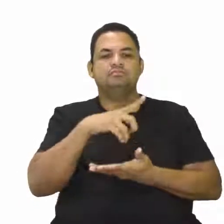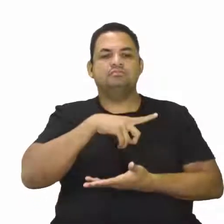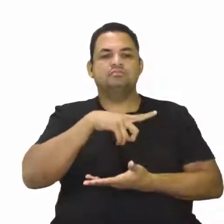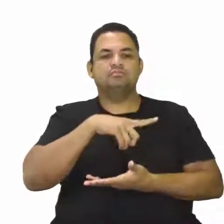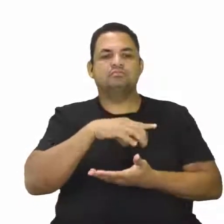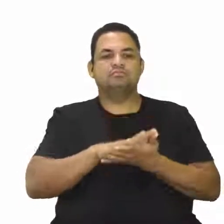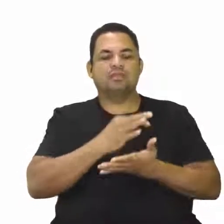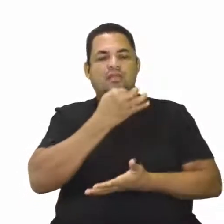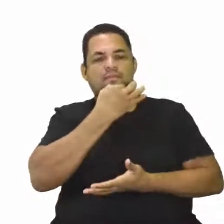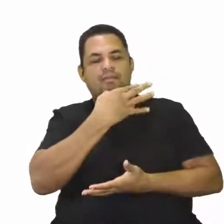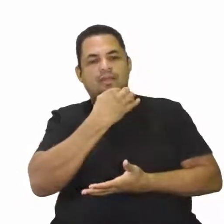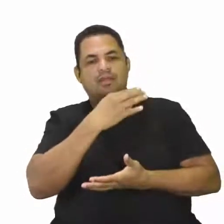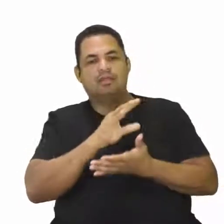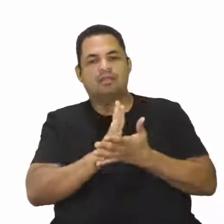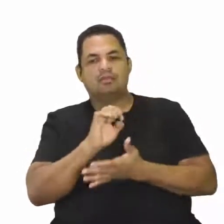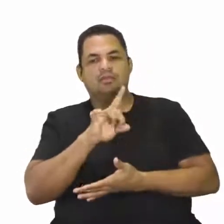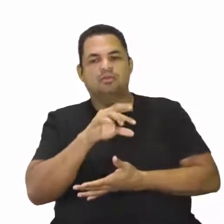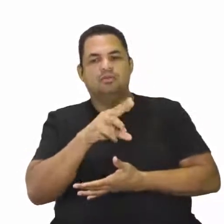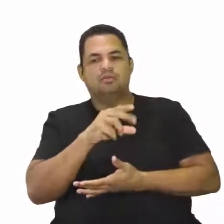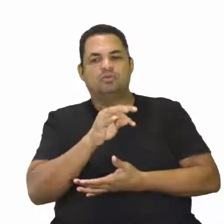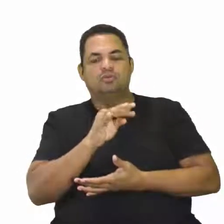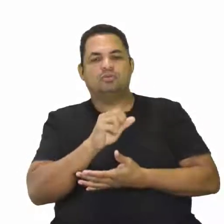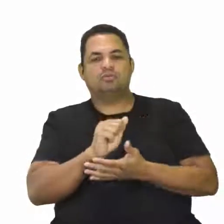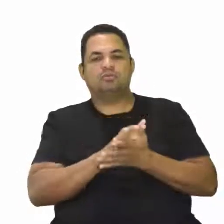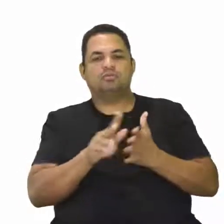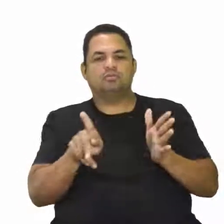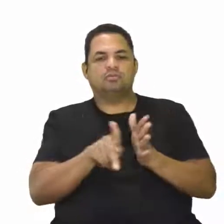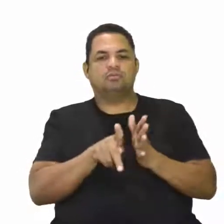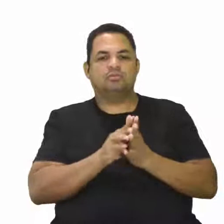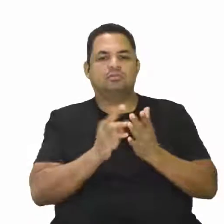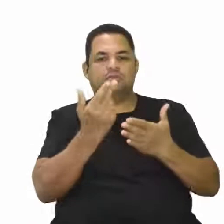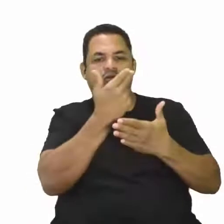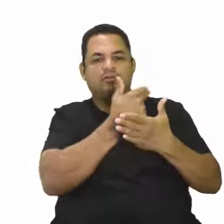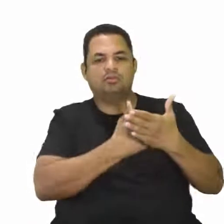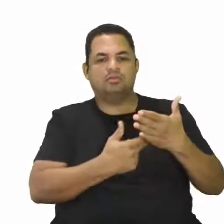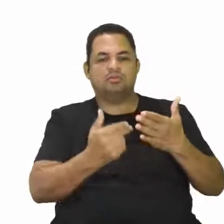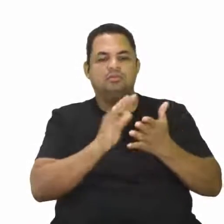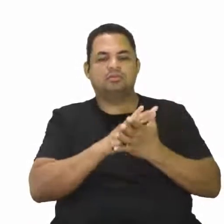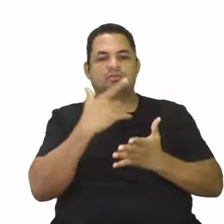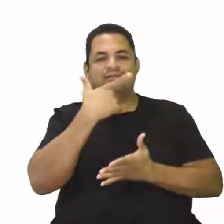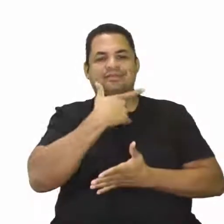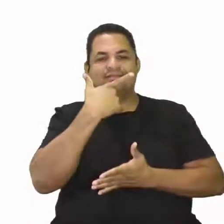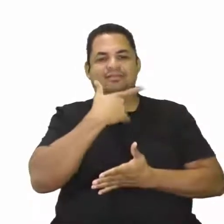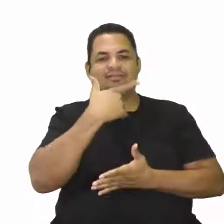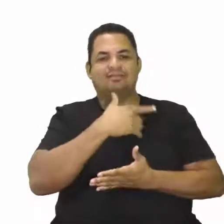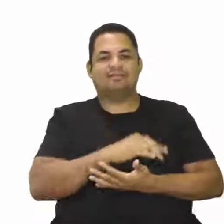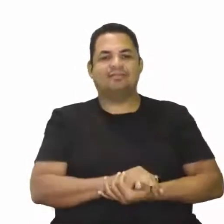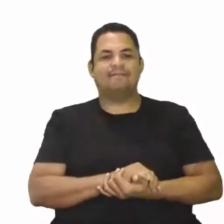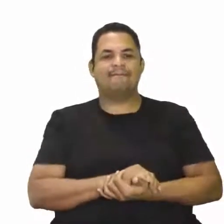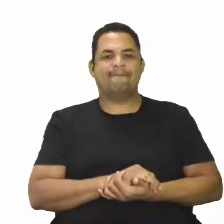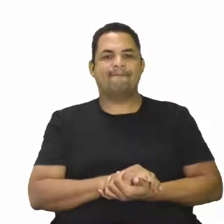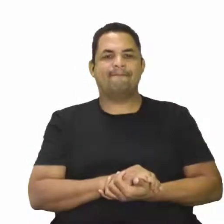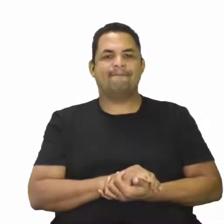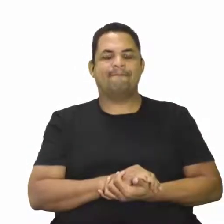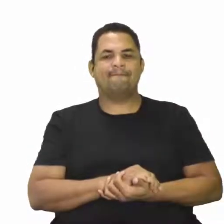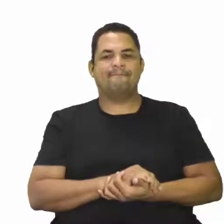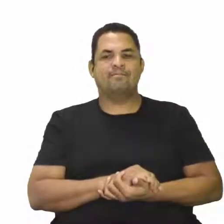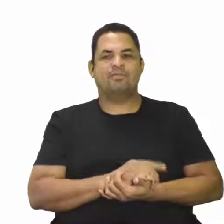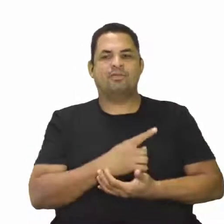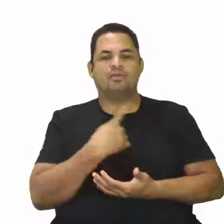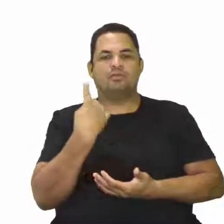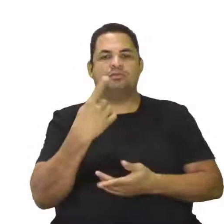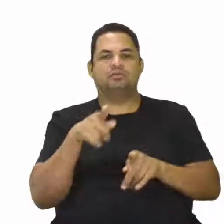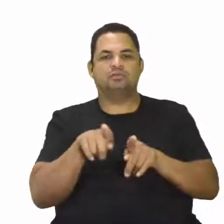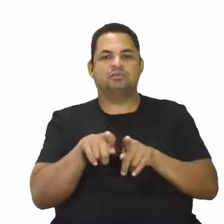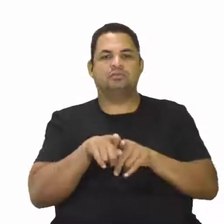a piada, a anedota e a própria tirinha humorística. Nós também estudamos